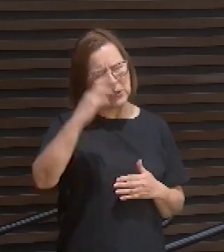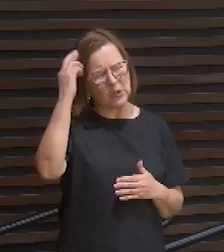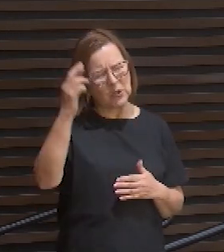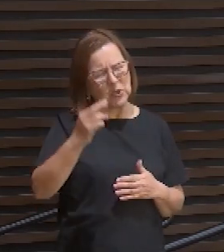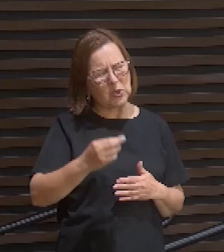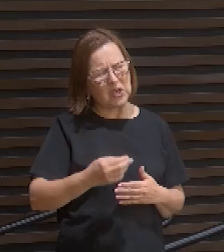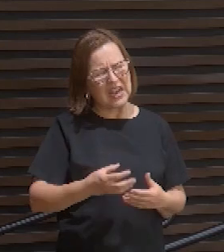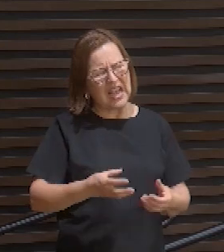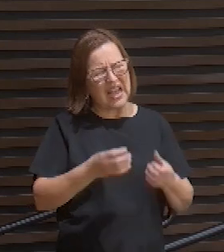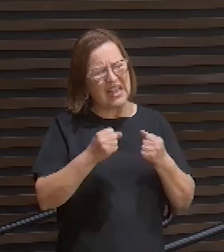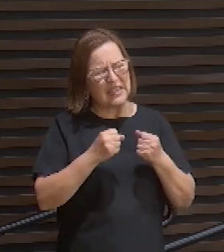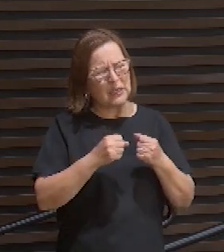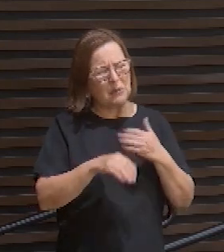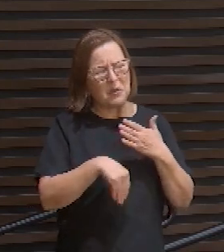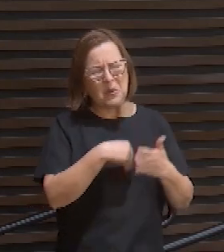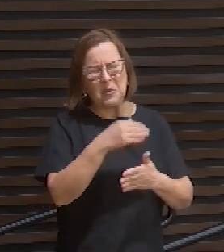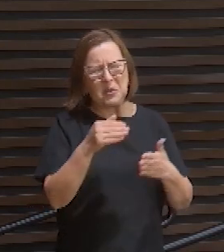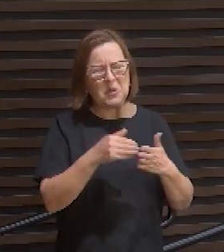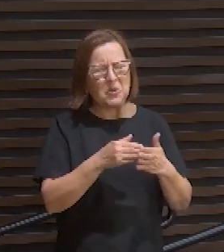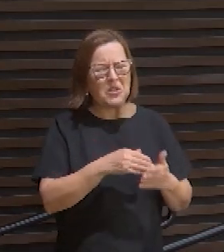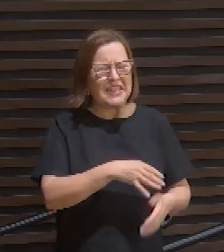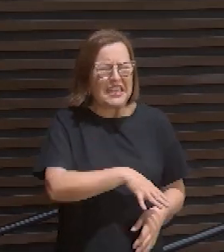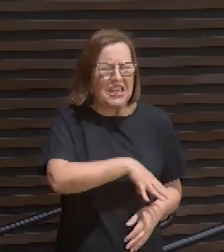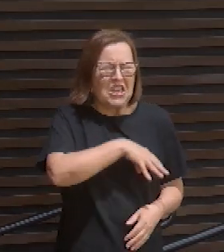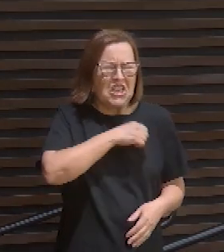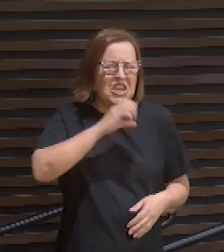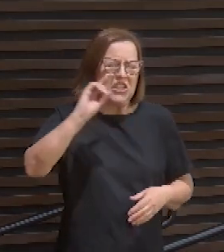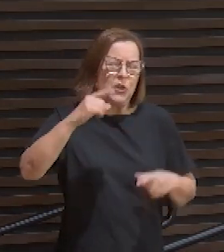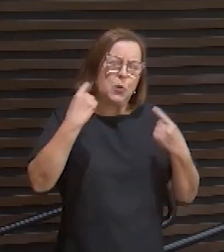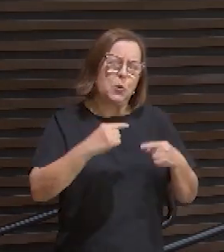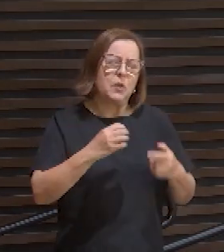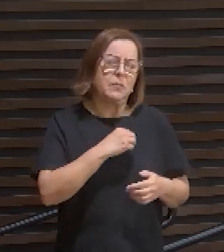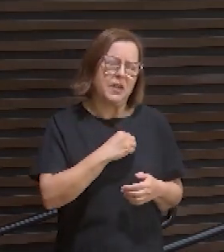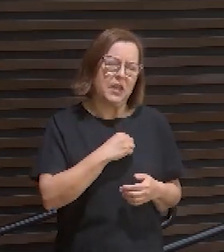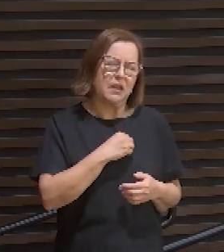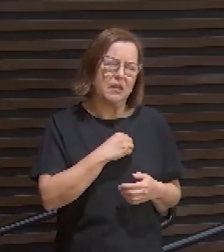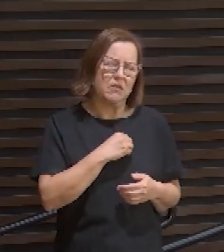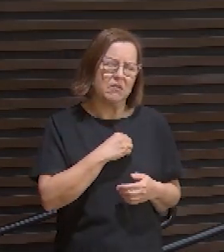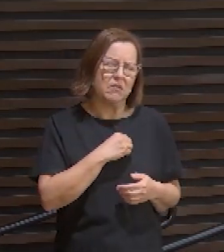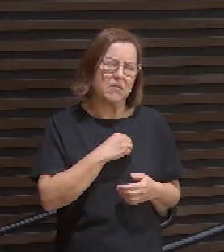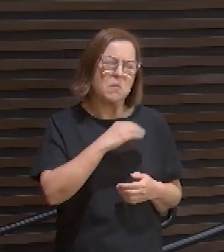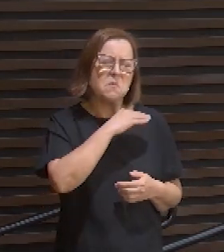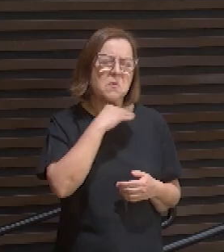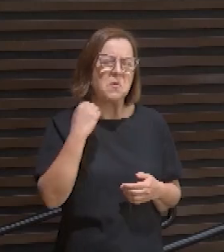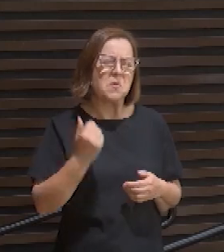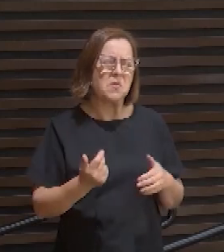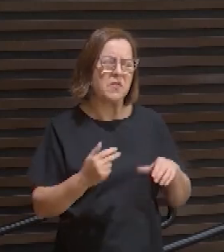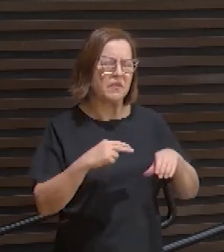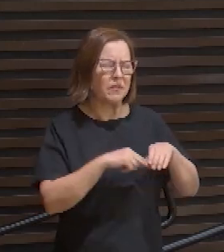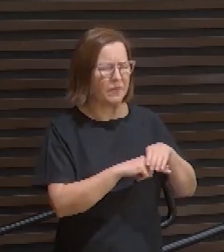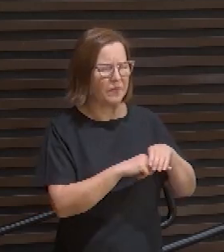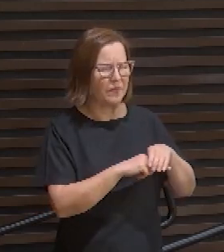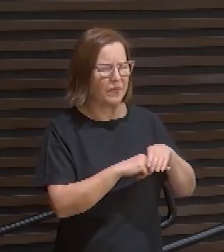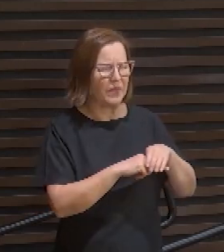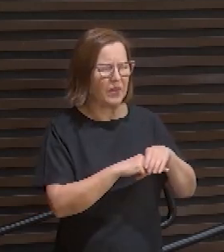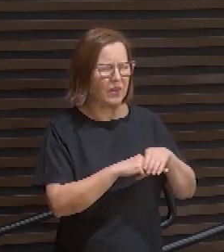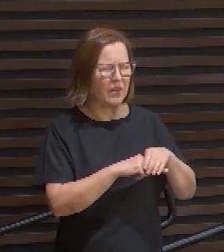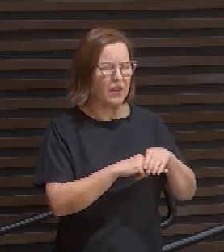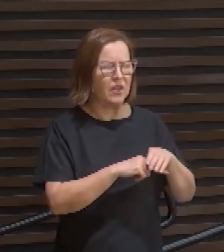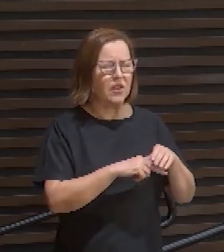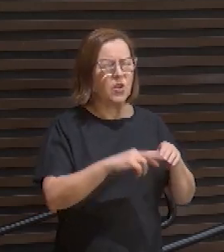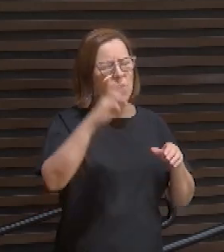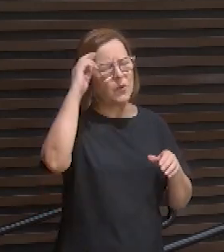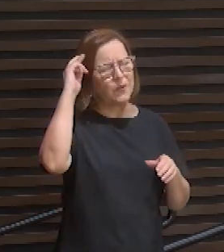ira justa de Deus contra o pecado e morreu, foi sepultado. O que nós deveríamos sofrer, o Senhor sofreu no nosso